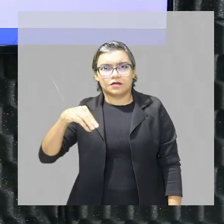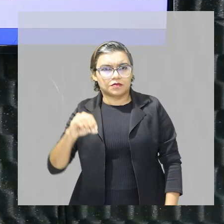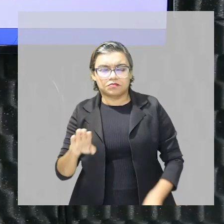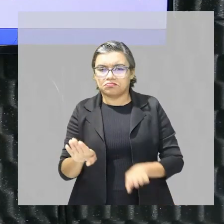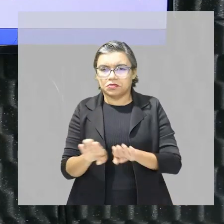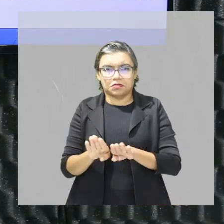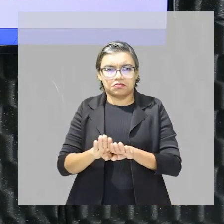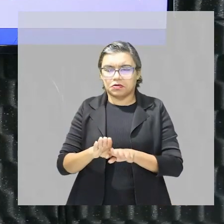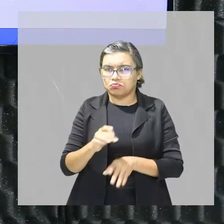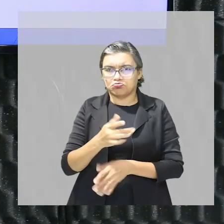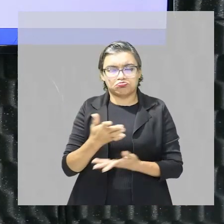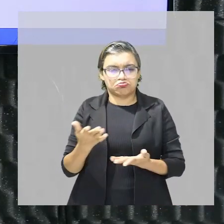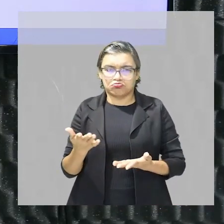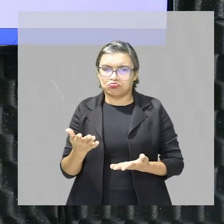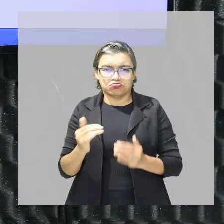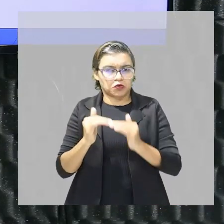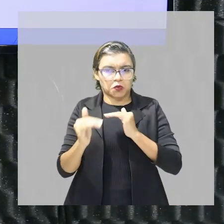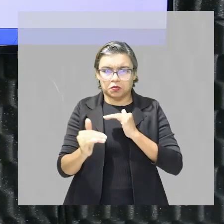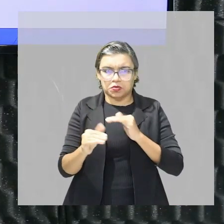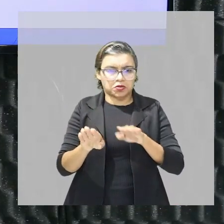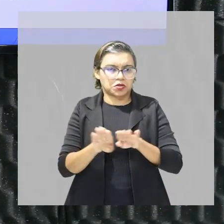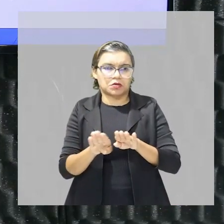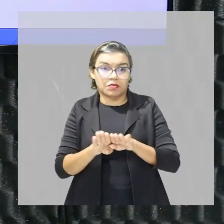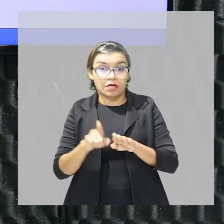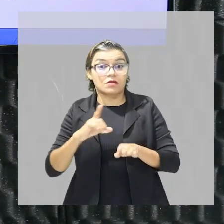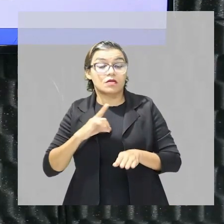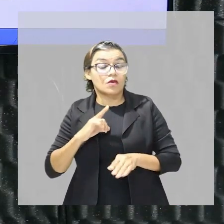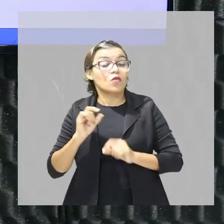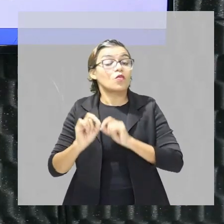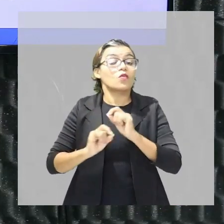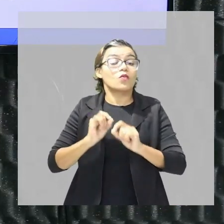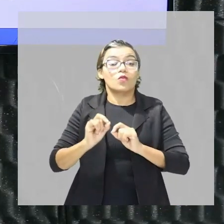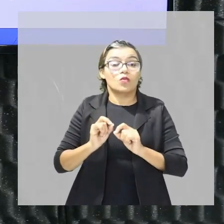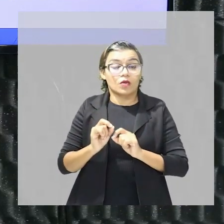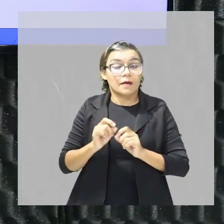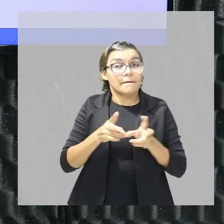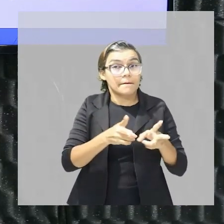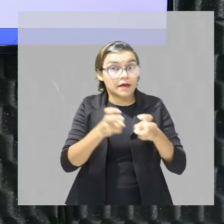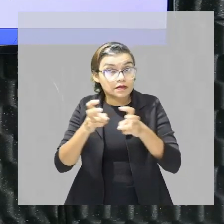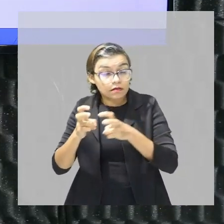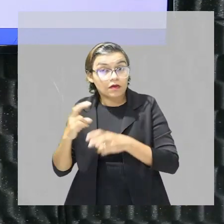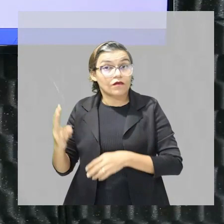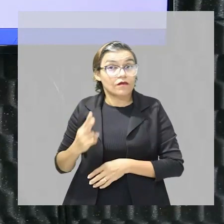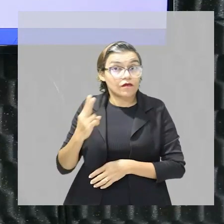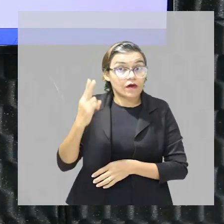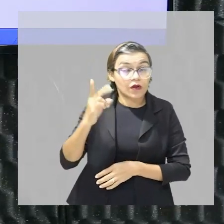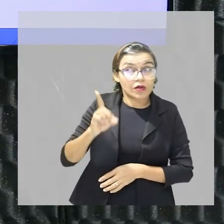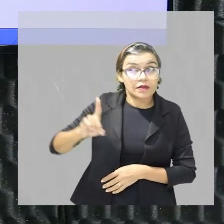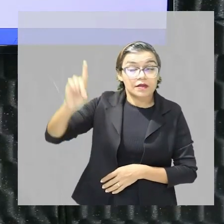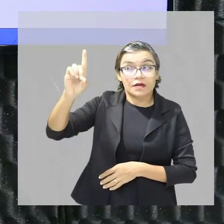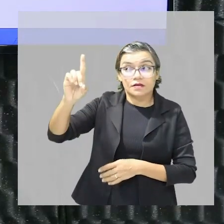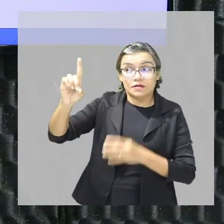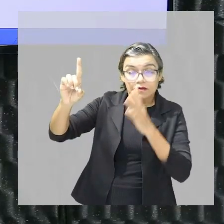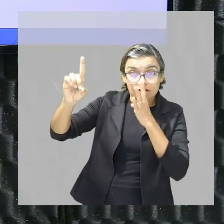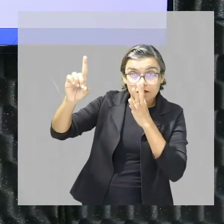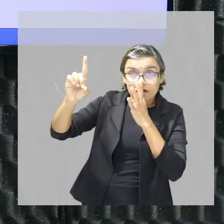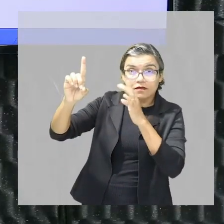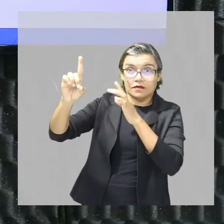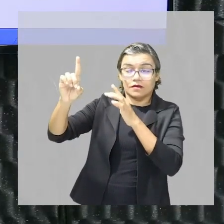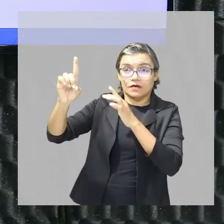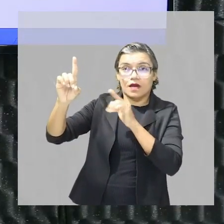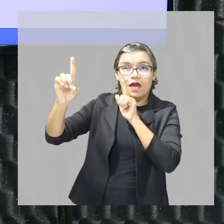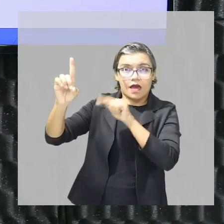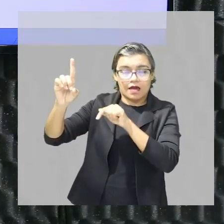é que há uma valoração muito forte mesmo percebendo a transcendência de Deus através da Razão Humana